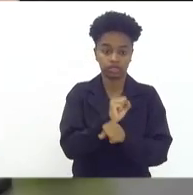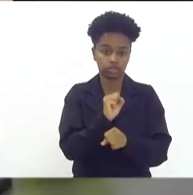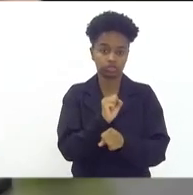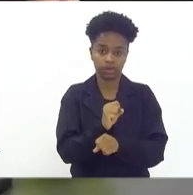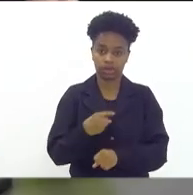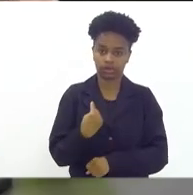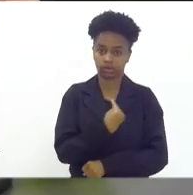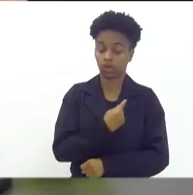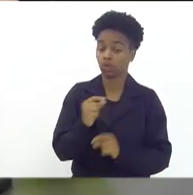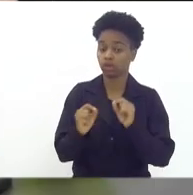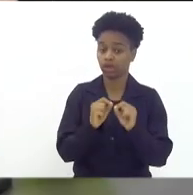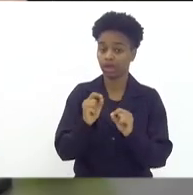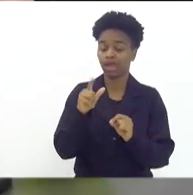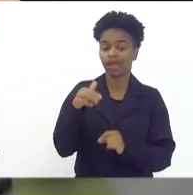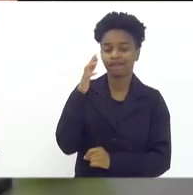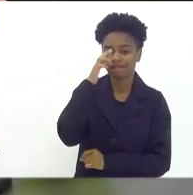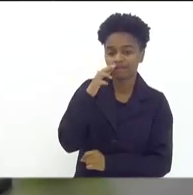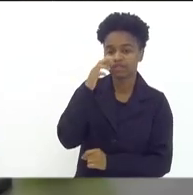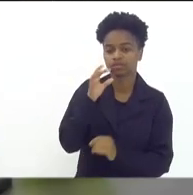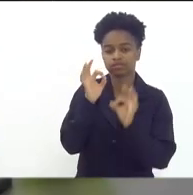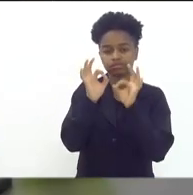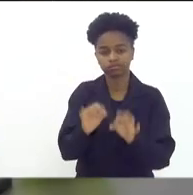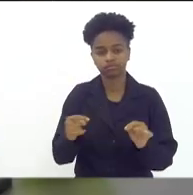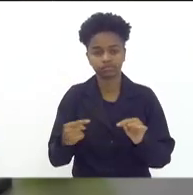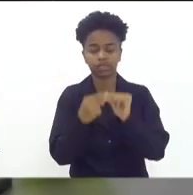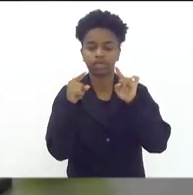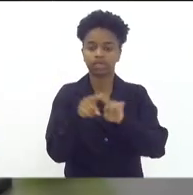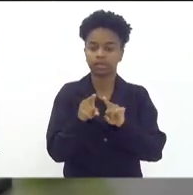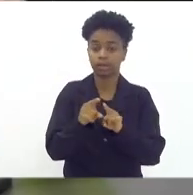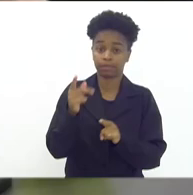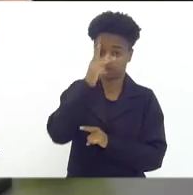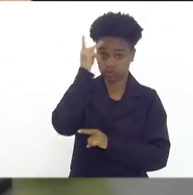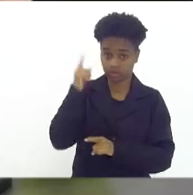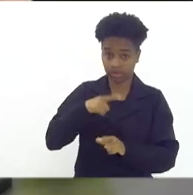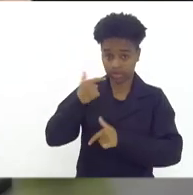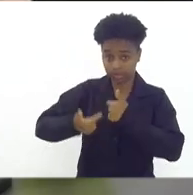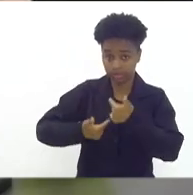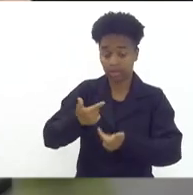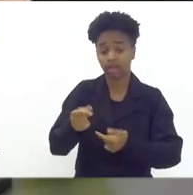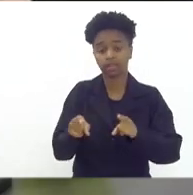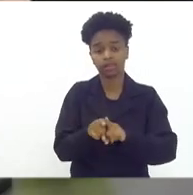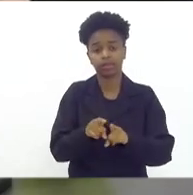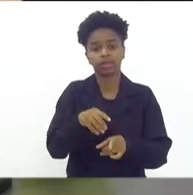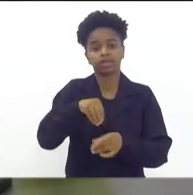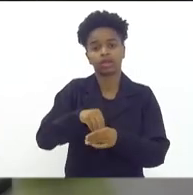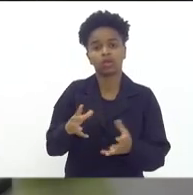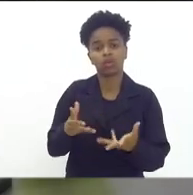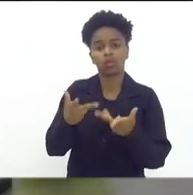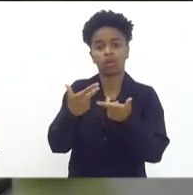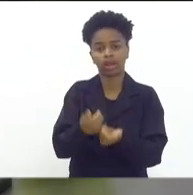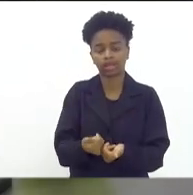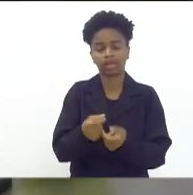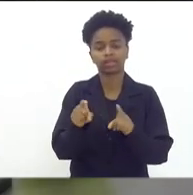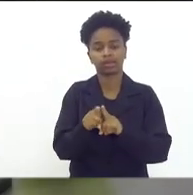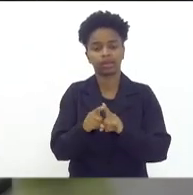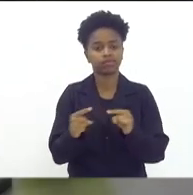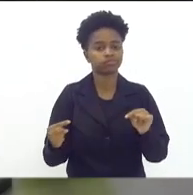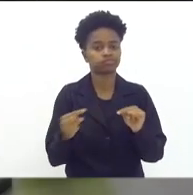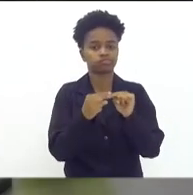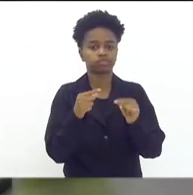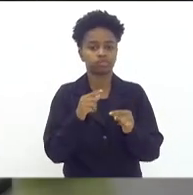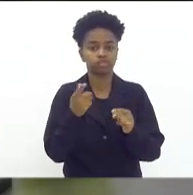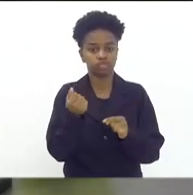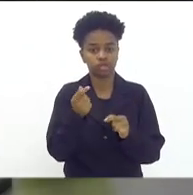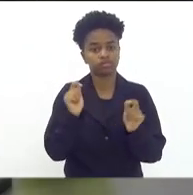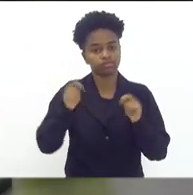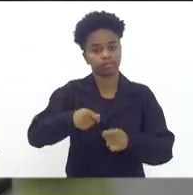reguladora que é o quê uma fiscalização adequada que o consumidor tem o seu serviço e dentro da qualidade que se espera e da tarifa que ele